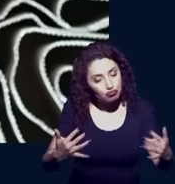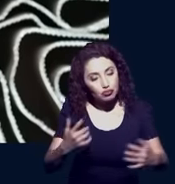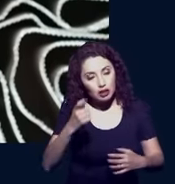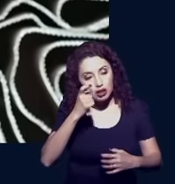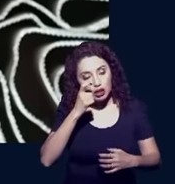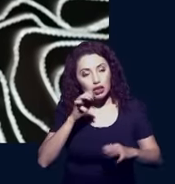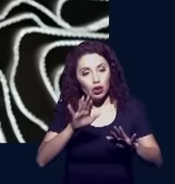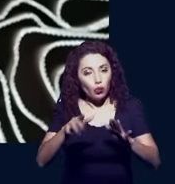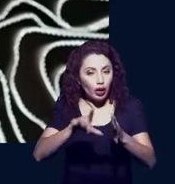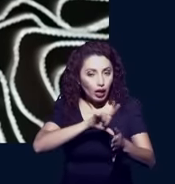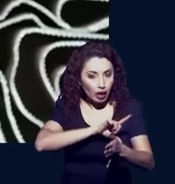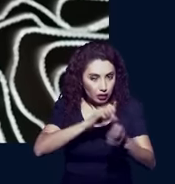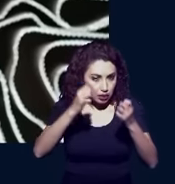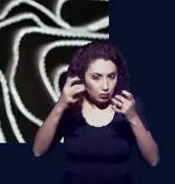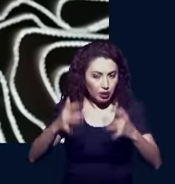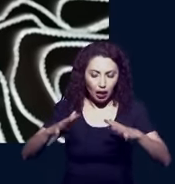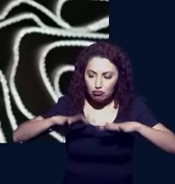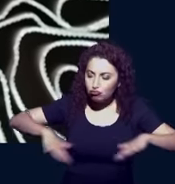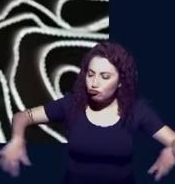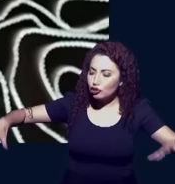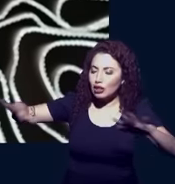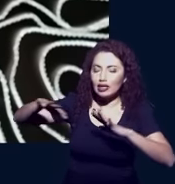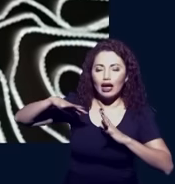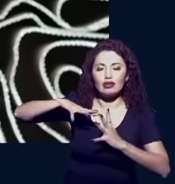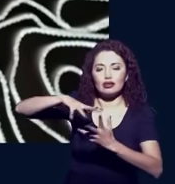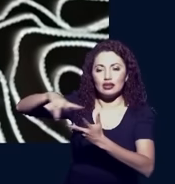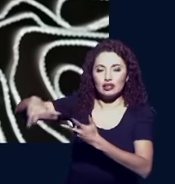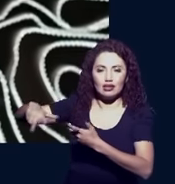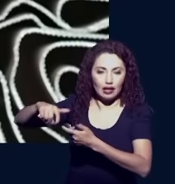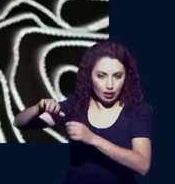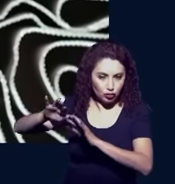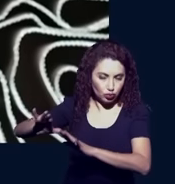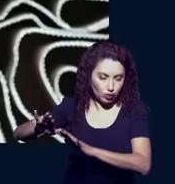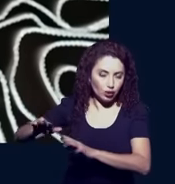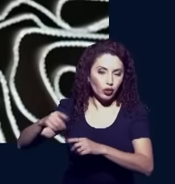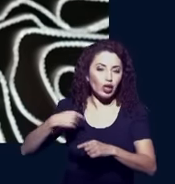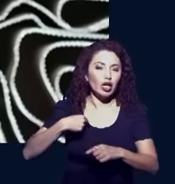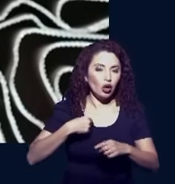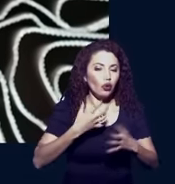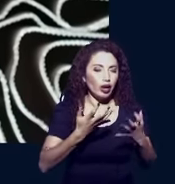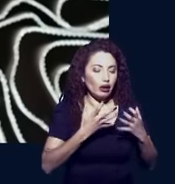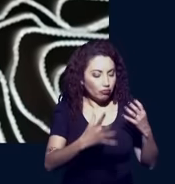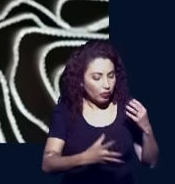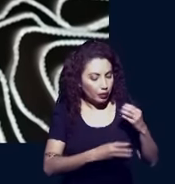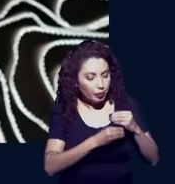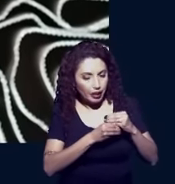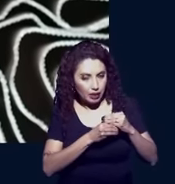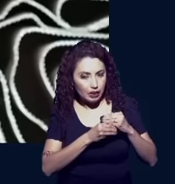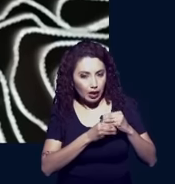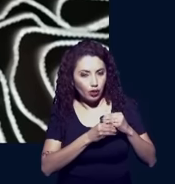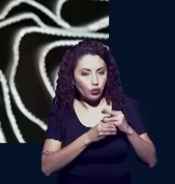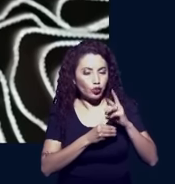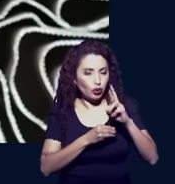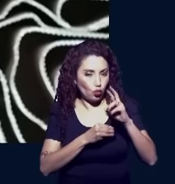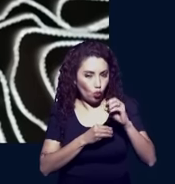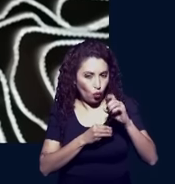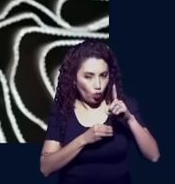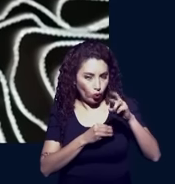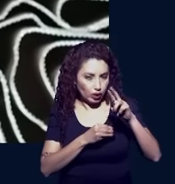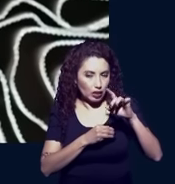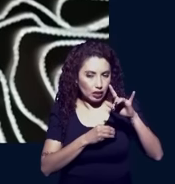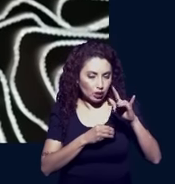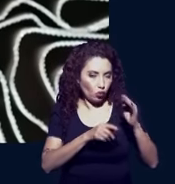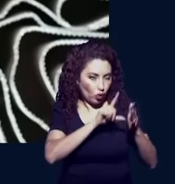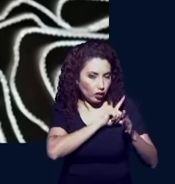que muito tem a ver de fiscal eu vou reiterar o ponto que o Fernando Rodrigues fez no painel anterior e